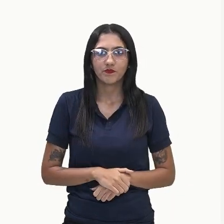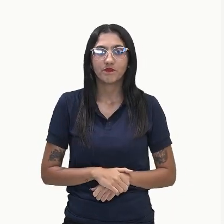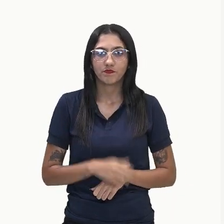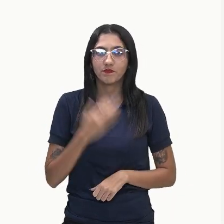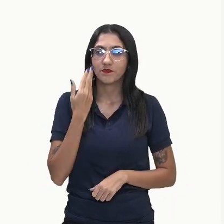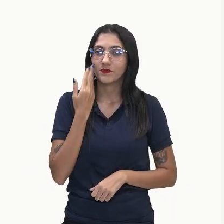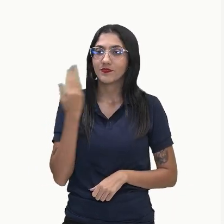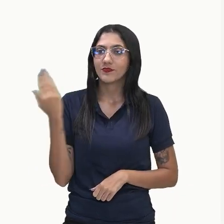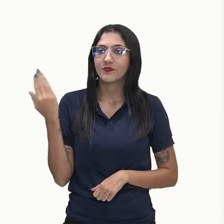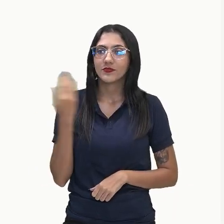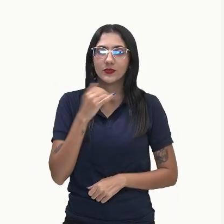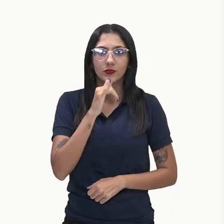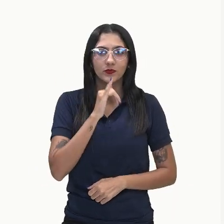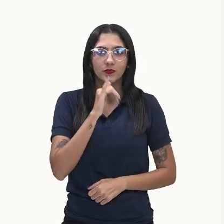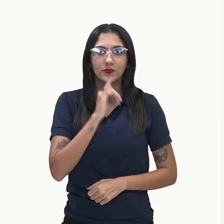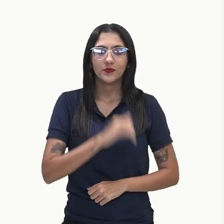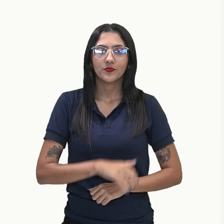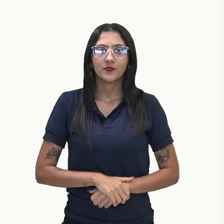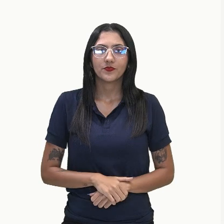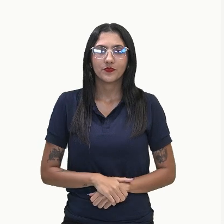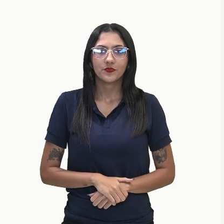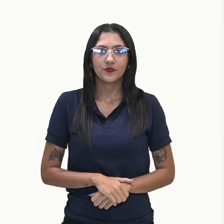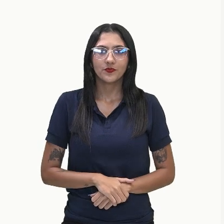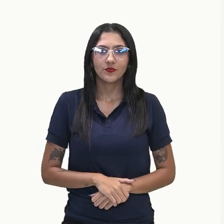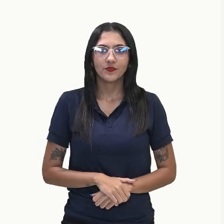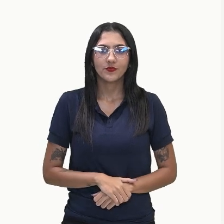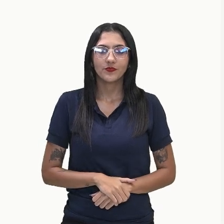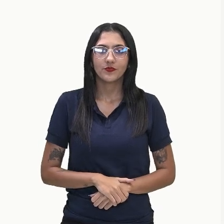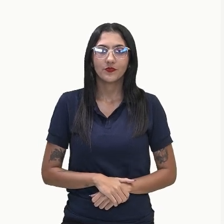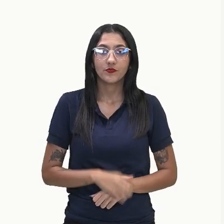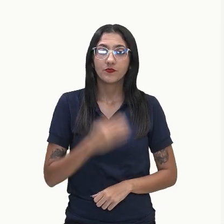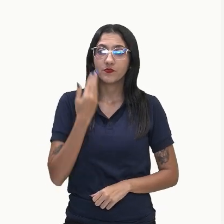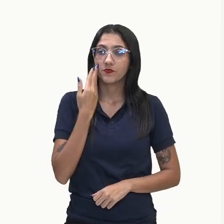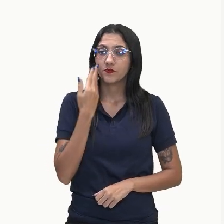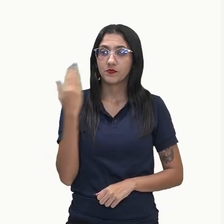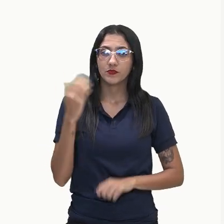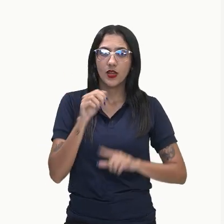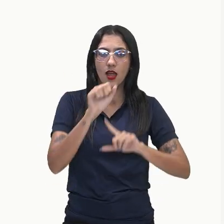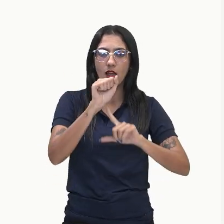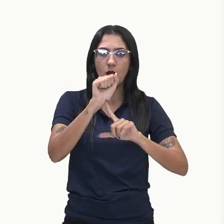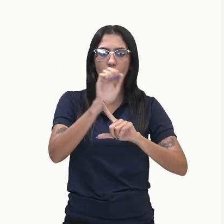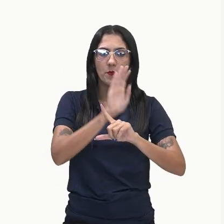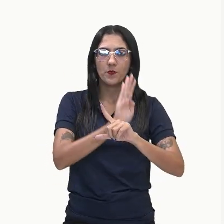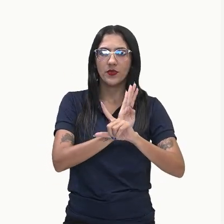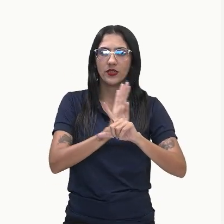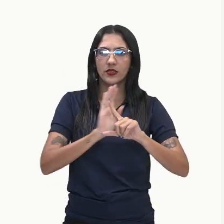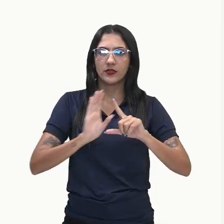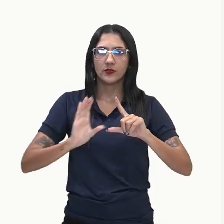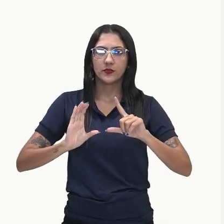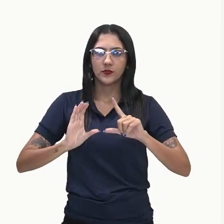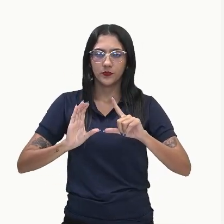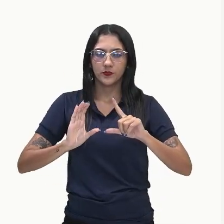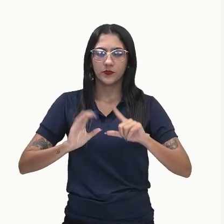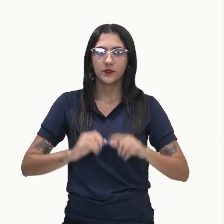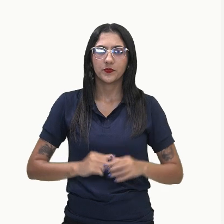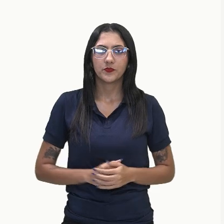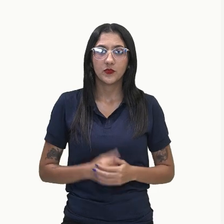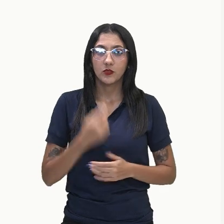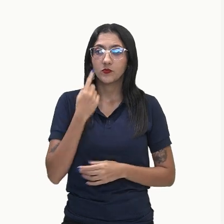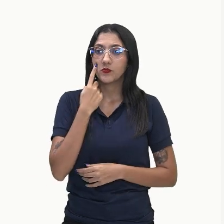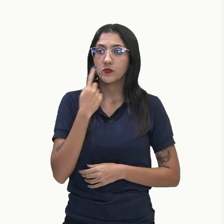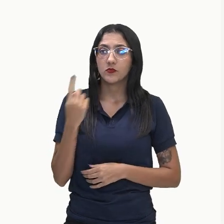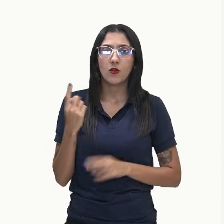temos um exemplo. Nós temos aí o ângulo ABC, onde os lados de